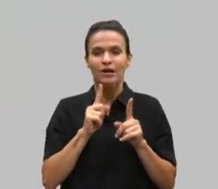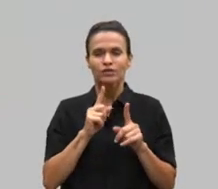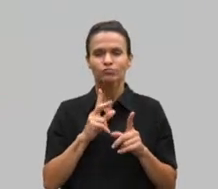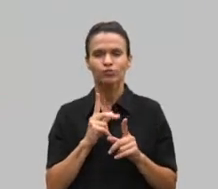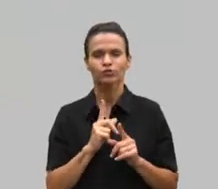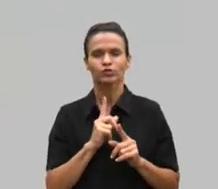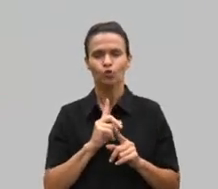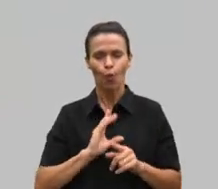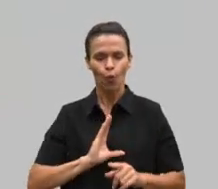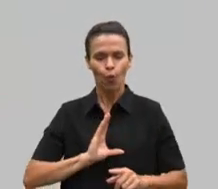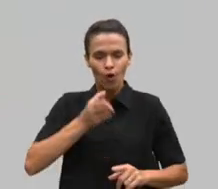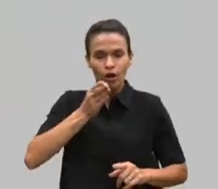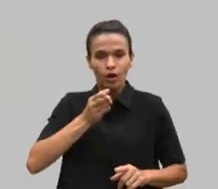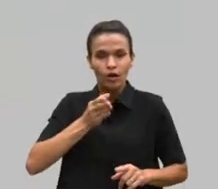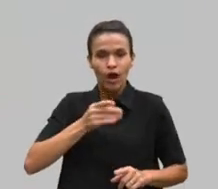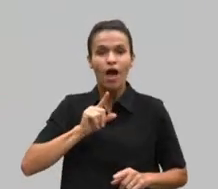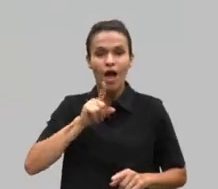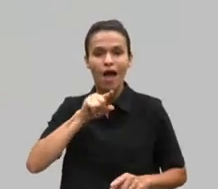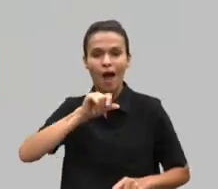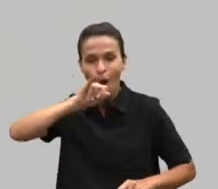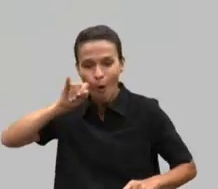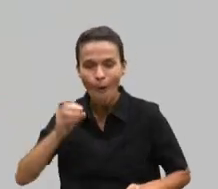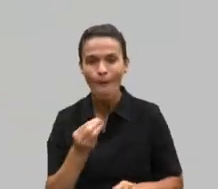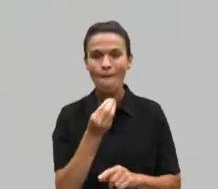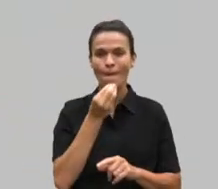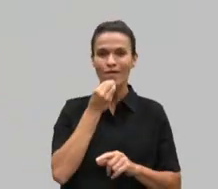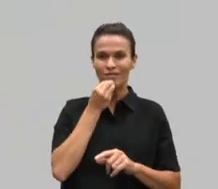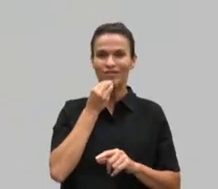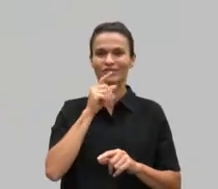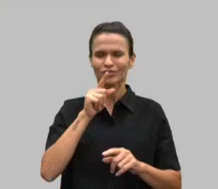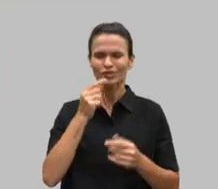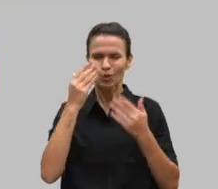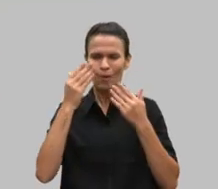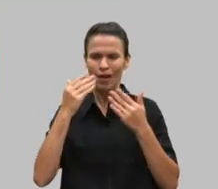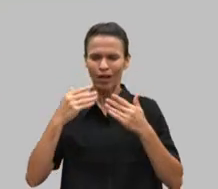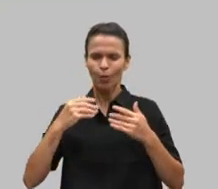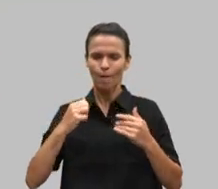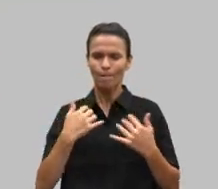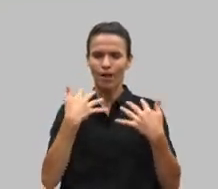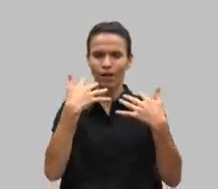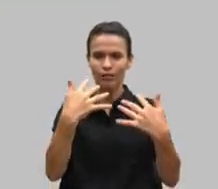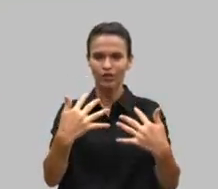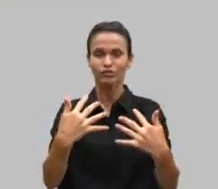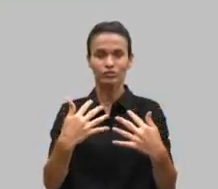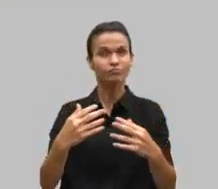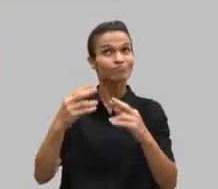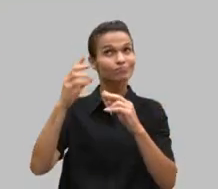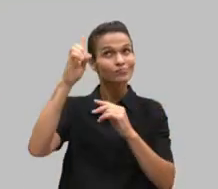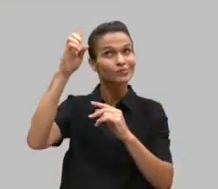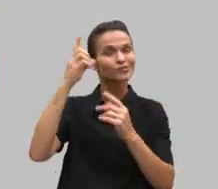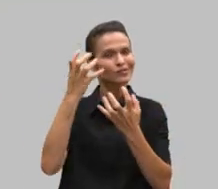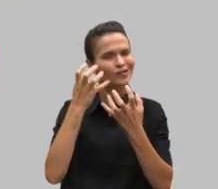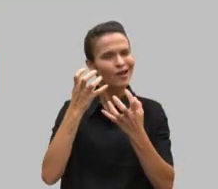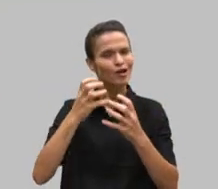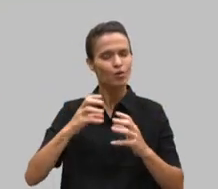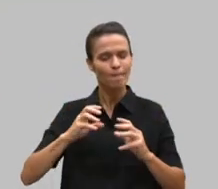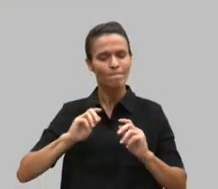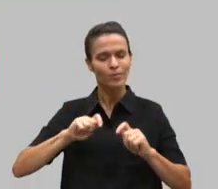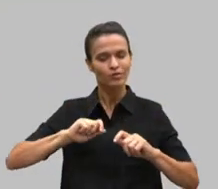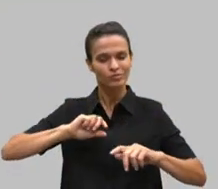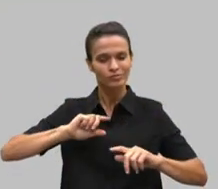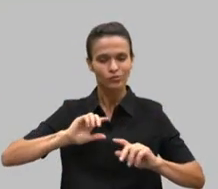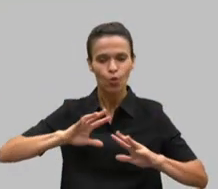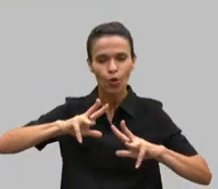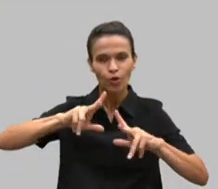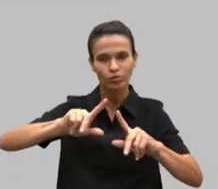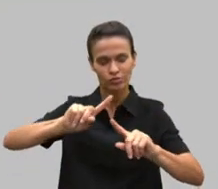que vocês façam desse Parlamento oportunidade para que se Deus quiser a gente todos juntos possamos cada vez mais transformar a